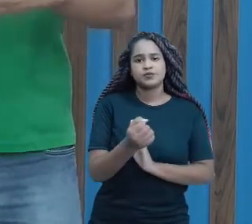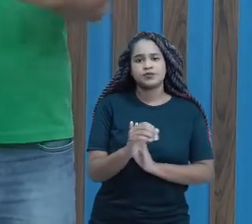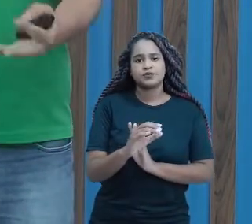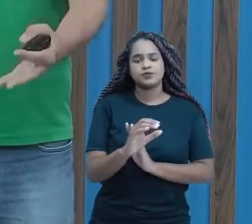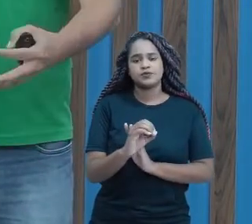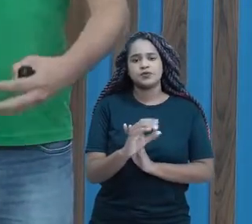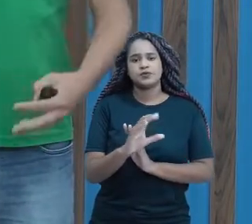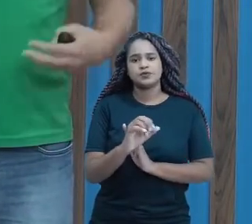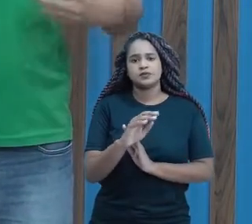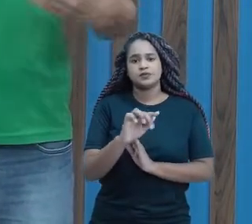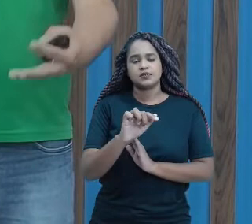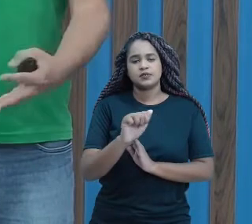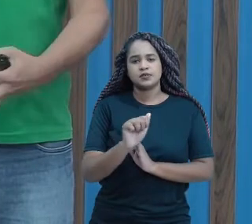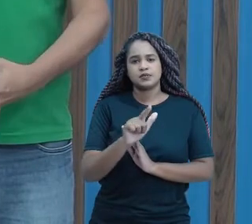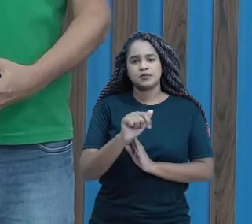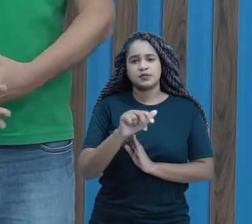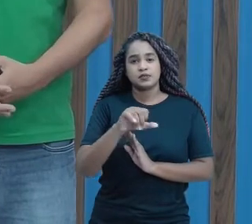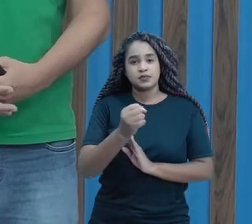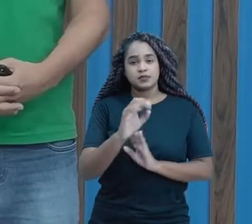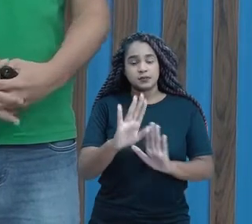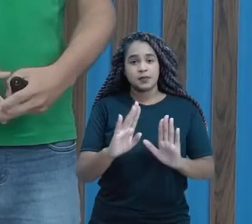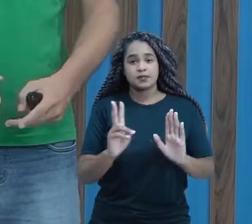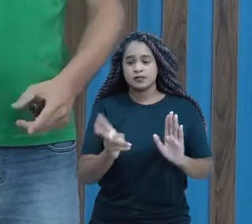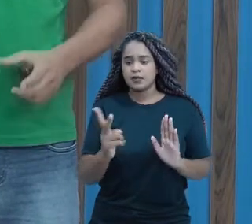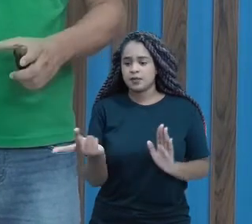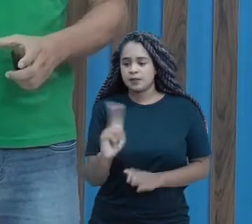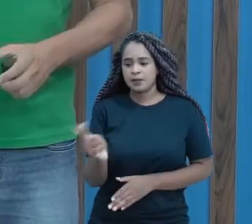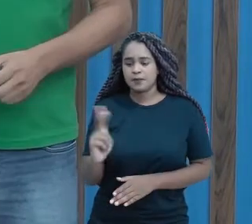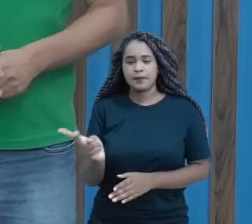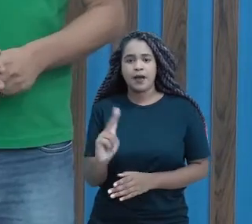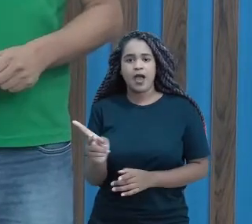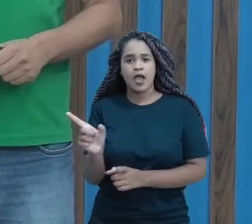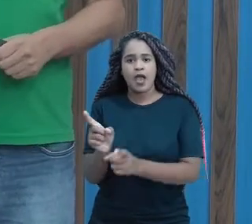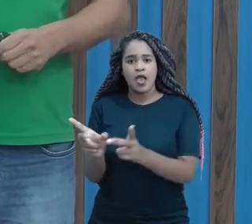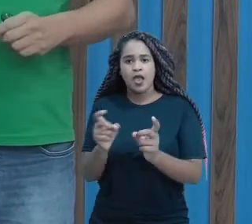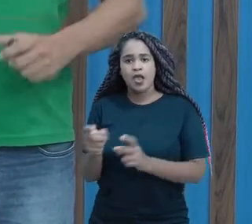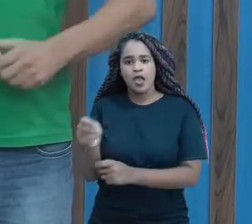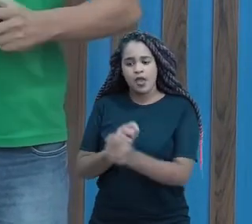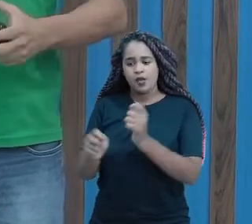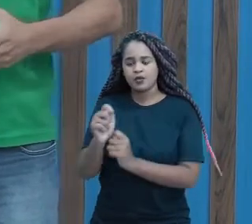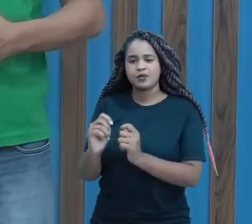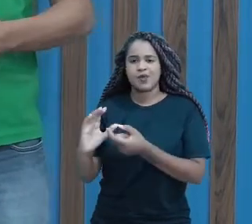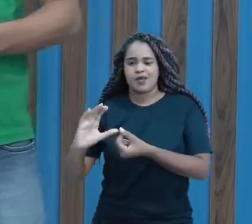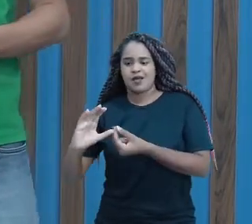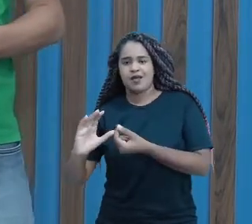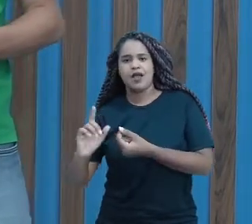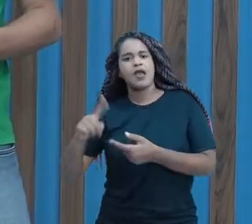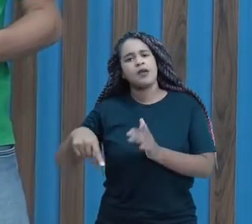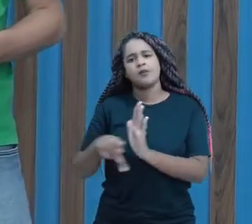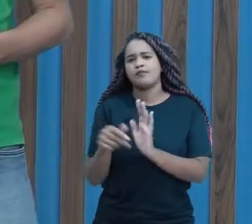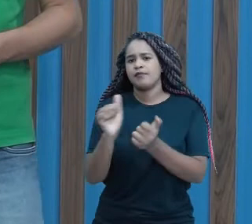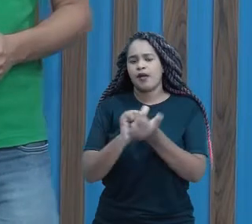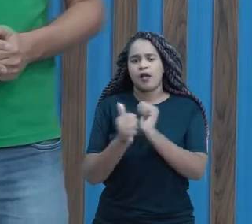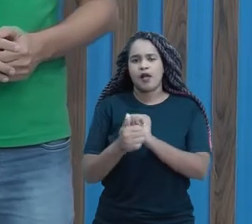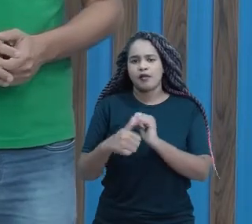aberta para o próprio sistema capitalista, né? Então, é uma coisa que a gente vai vendo que é uma adaptação mesmo, né, que vai acontecer ao longo do século